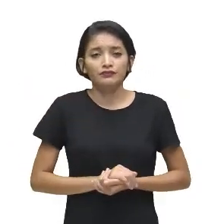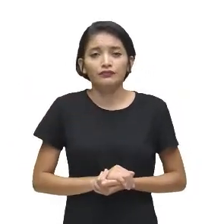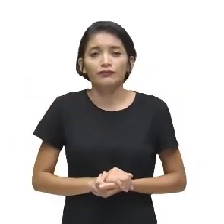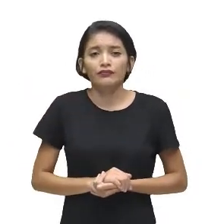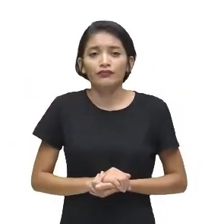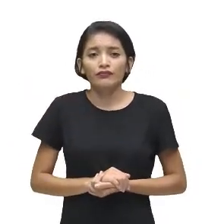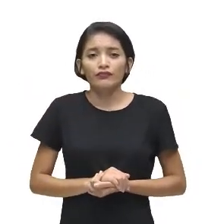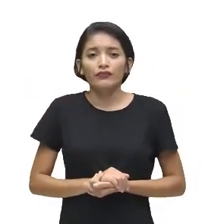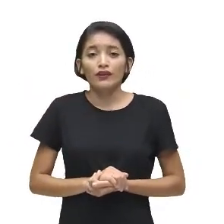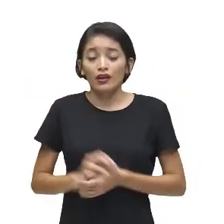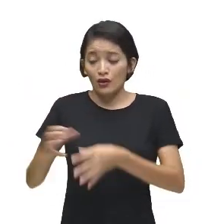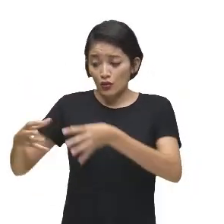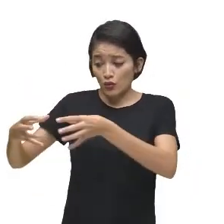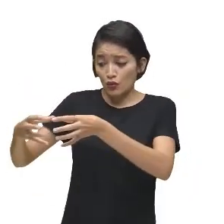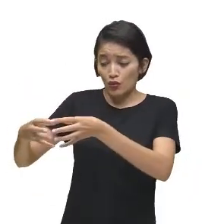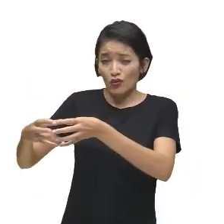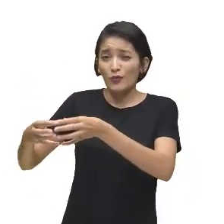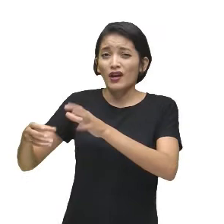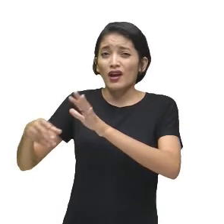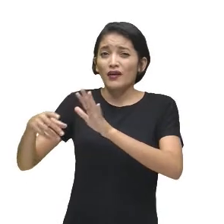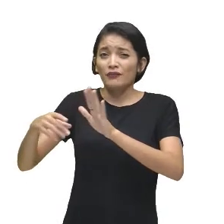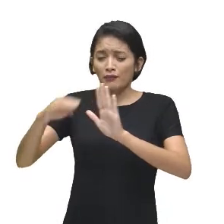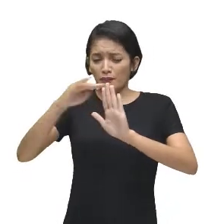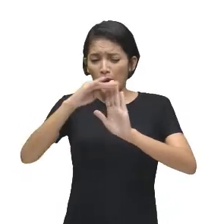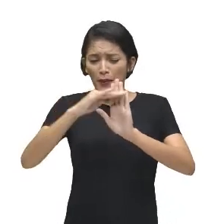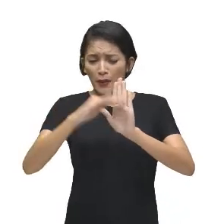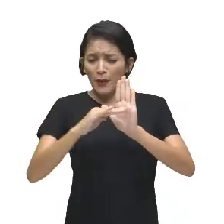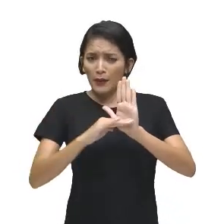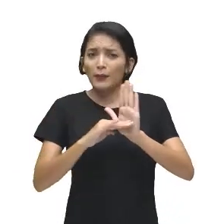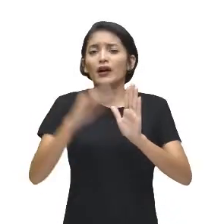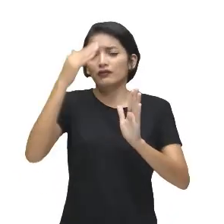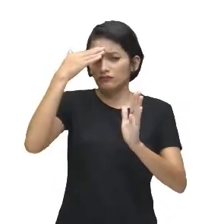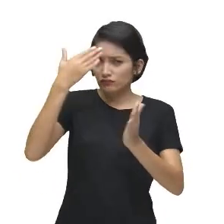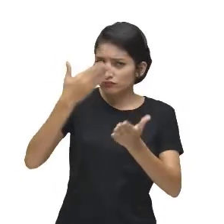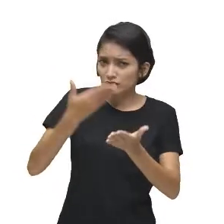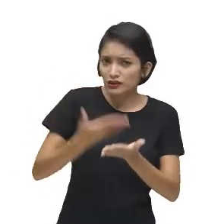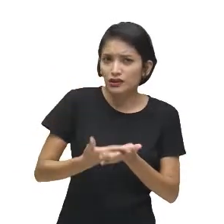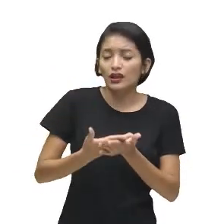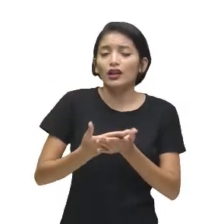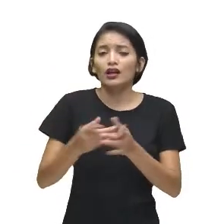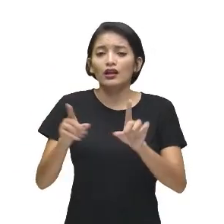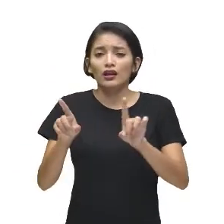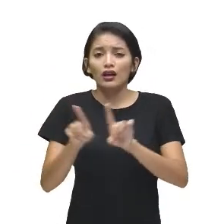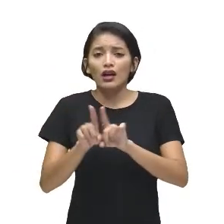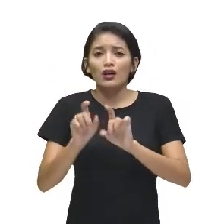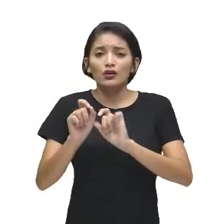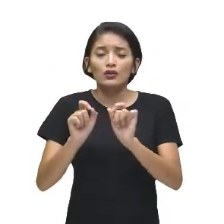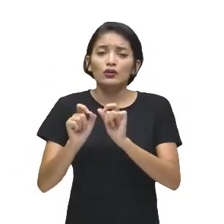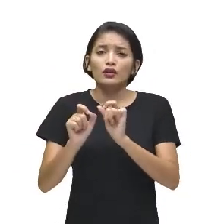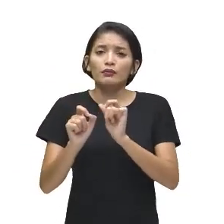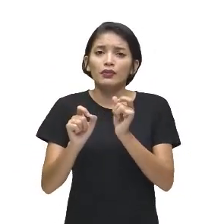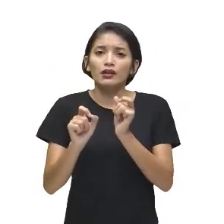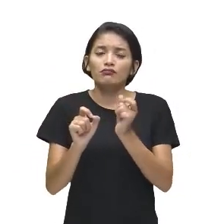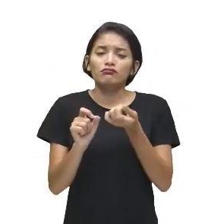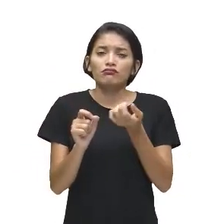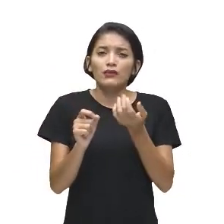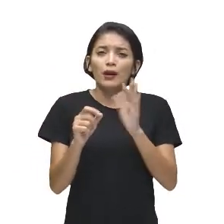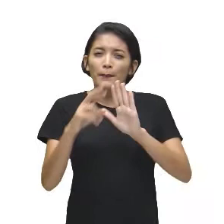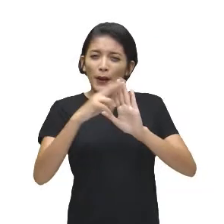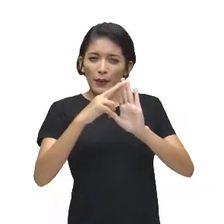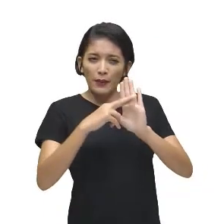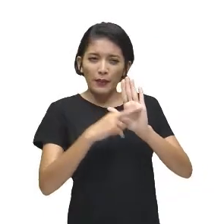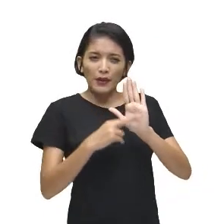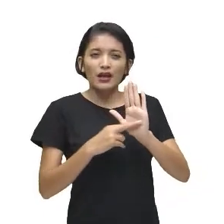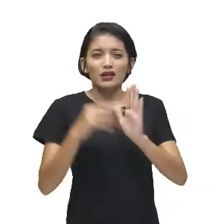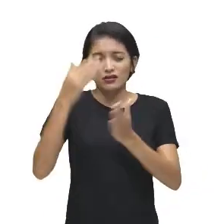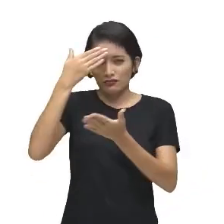um conjunto de princípios, de crenças e de práticas de doutrinas religiosas. Essa